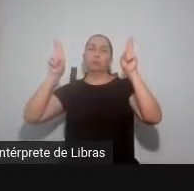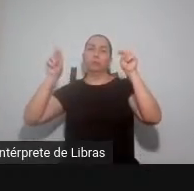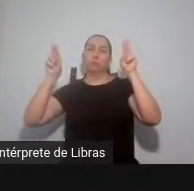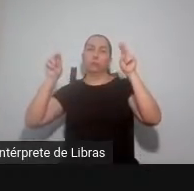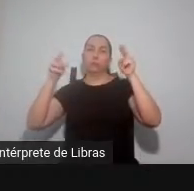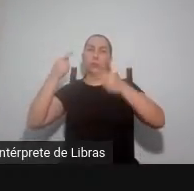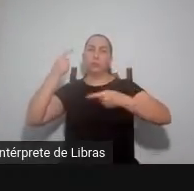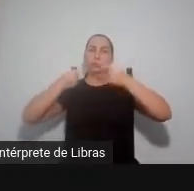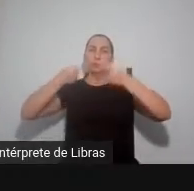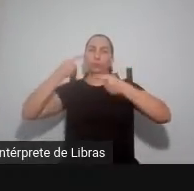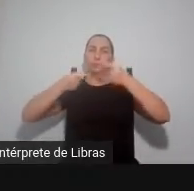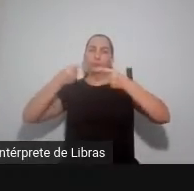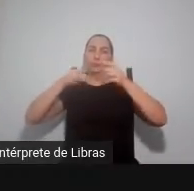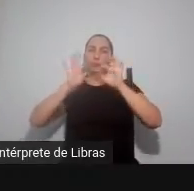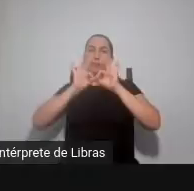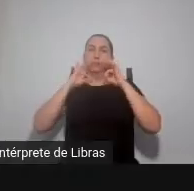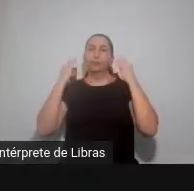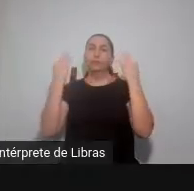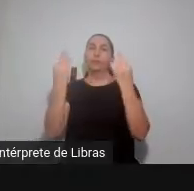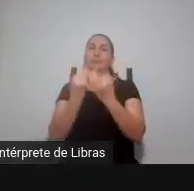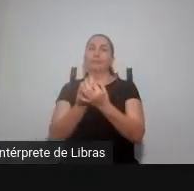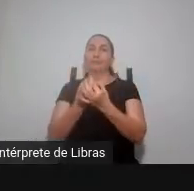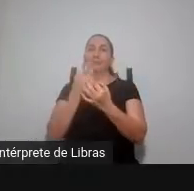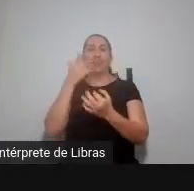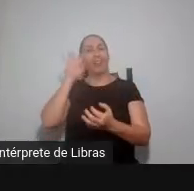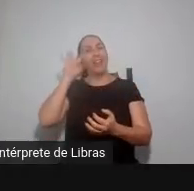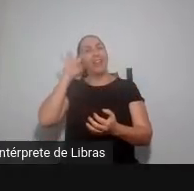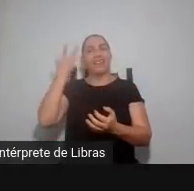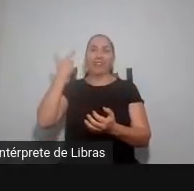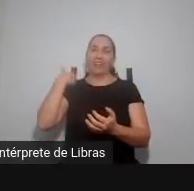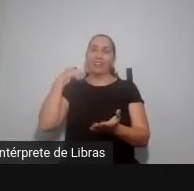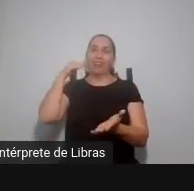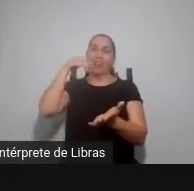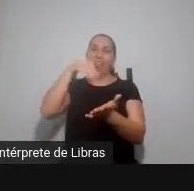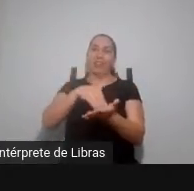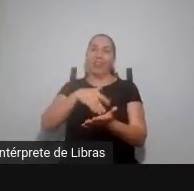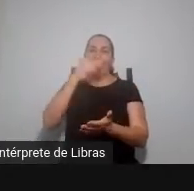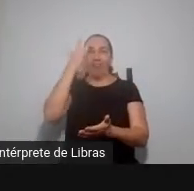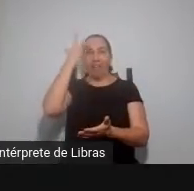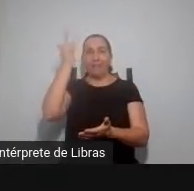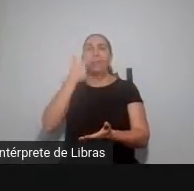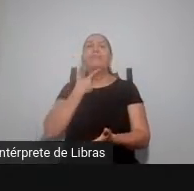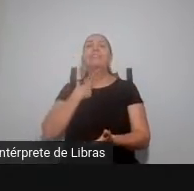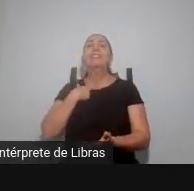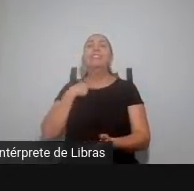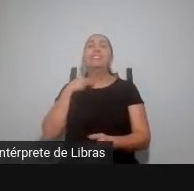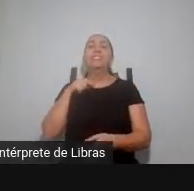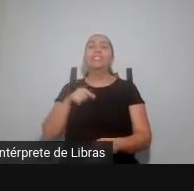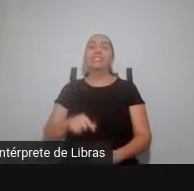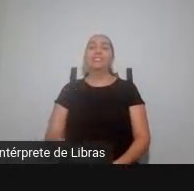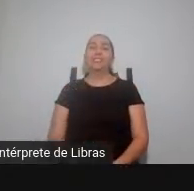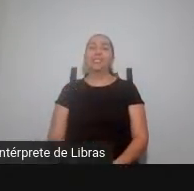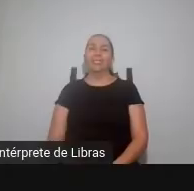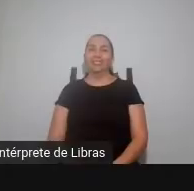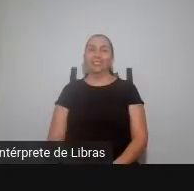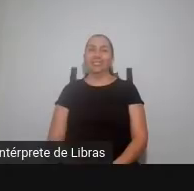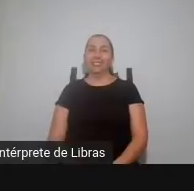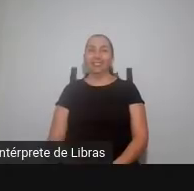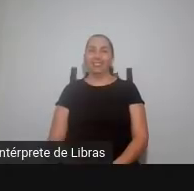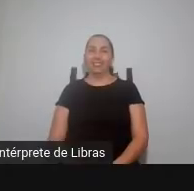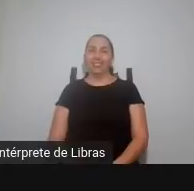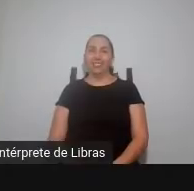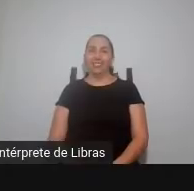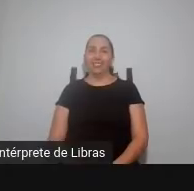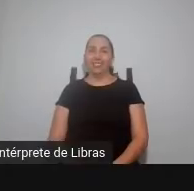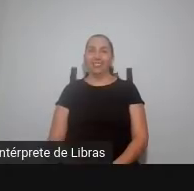famílias. Estou achando que nós vamos ficar até amanhã, porque aí eu vou olhando aqui para o chat e vou... Ô, Cris, está me dando uma agonia, sabe? Porque o